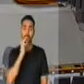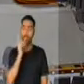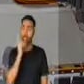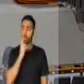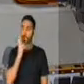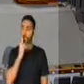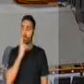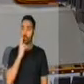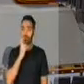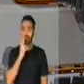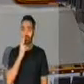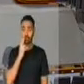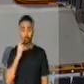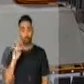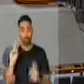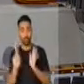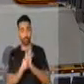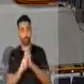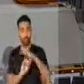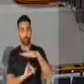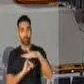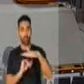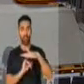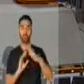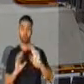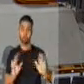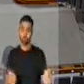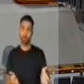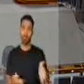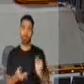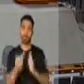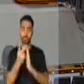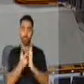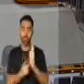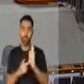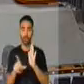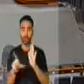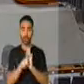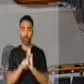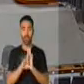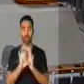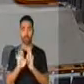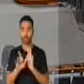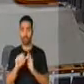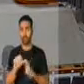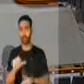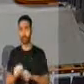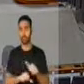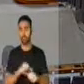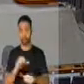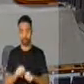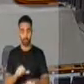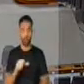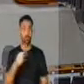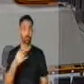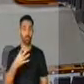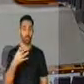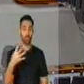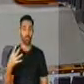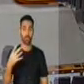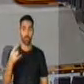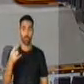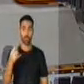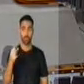Em relação a isso, o próprio Instituto Oncoguia apresentou uma sugestão de projeto de lei que já se transformou no PL 4478 de